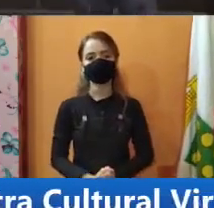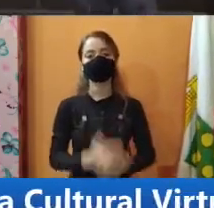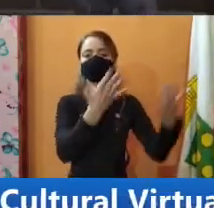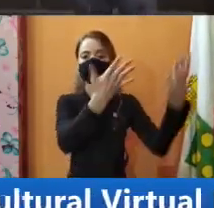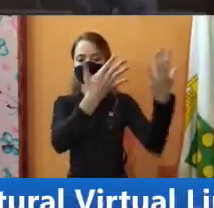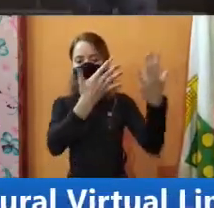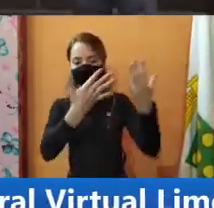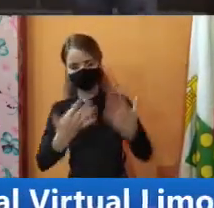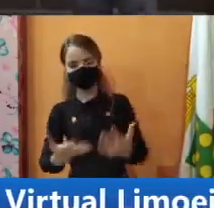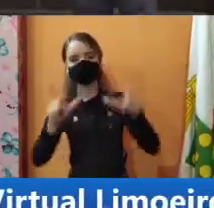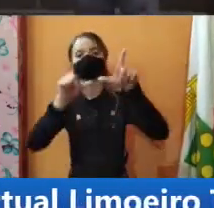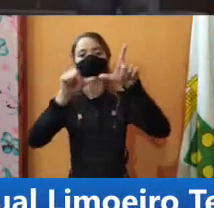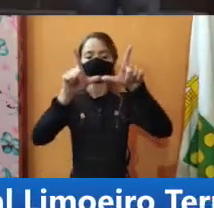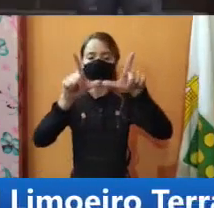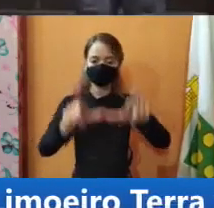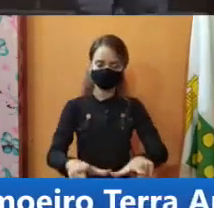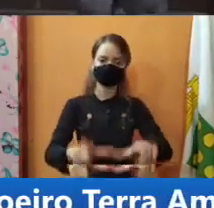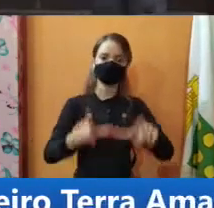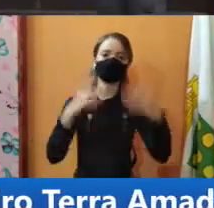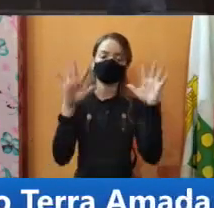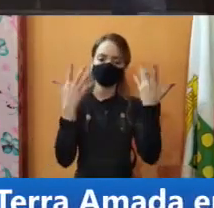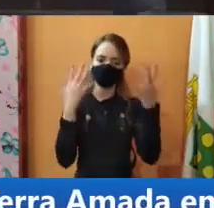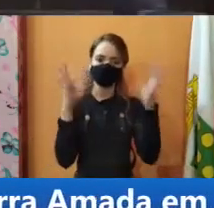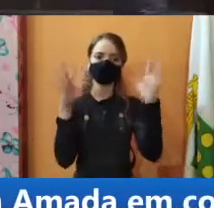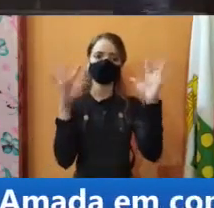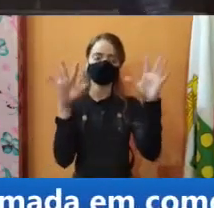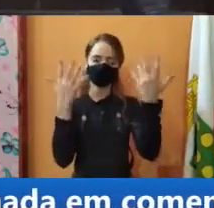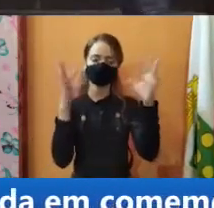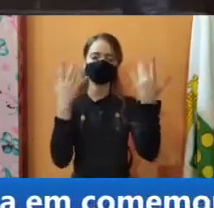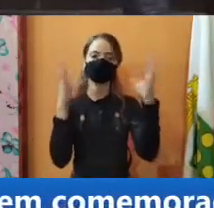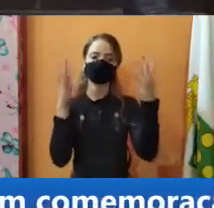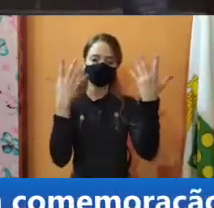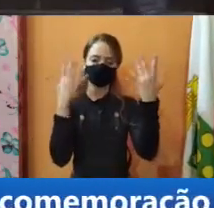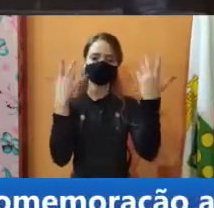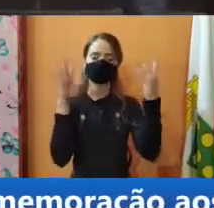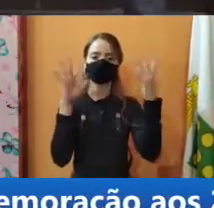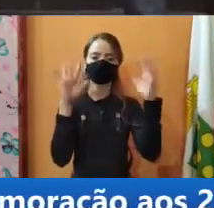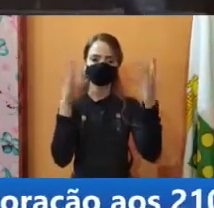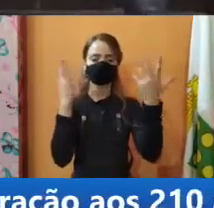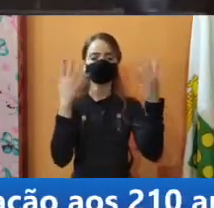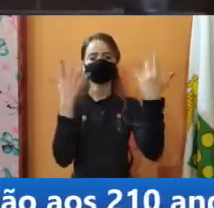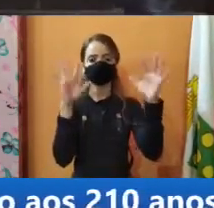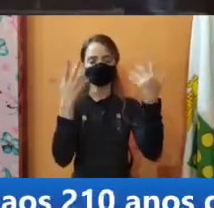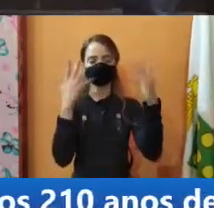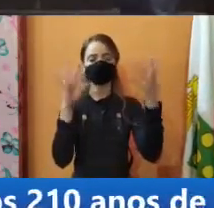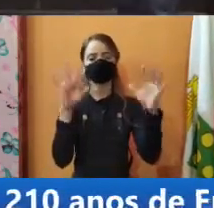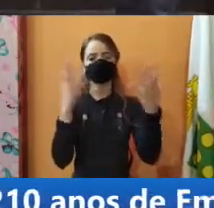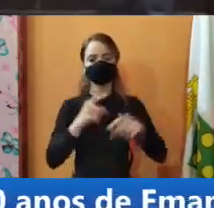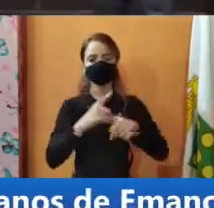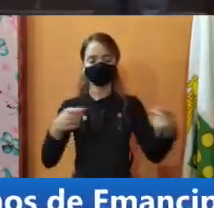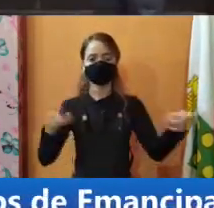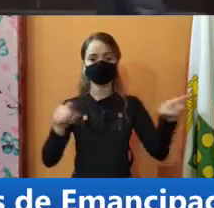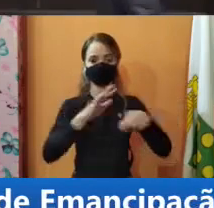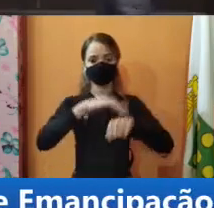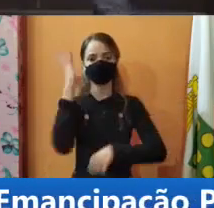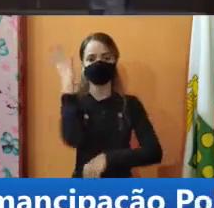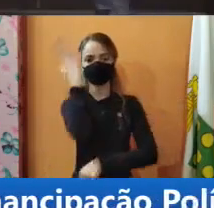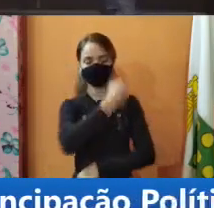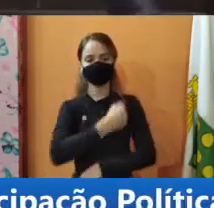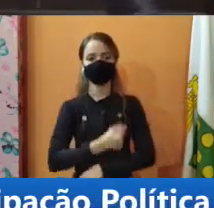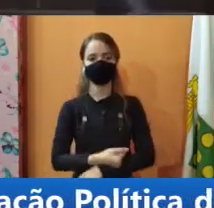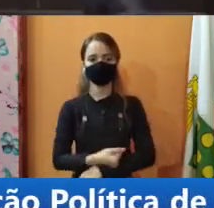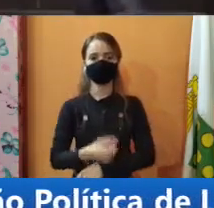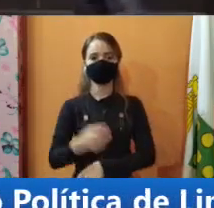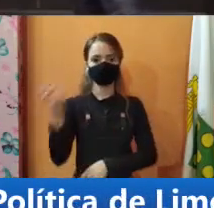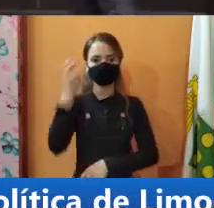Recebendo também das mãos do prefeito Orlando Jorge a sua homenagem, um dos hinos mais bonitos, né, da nossa